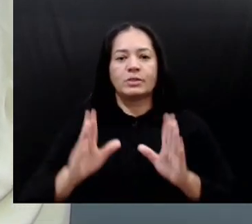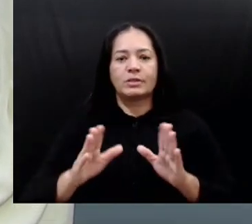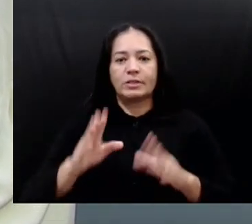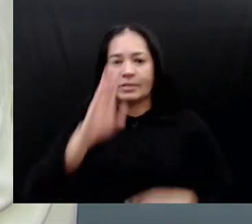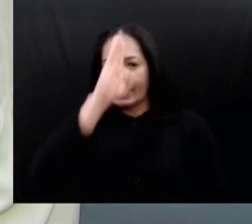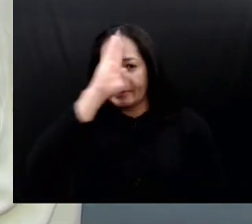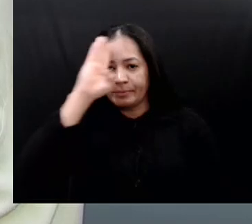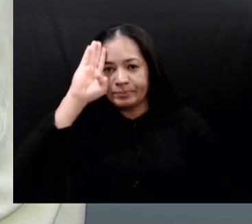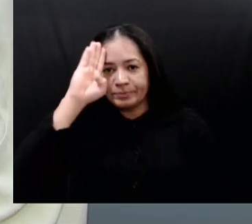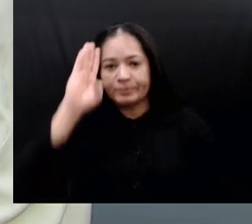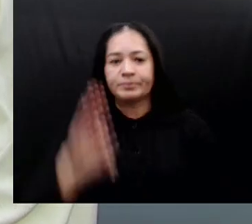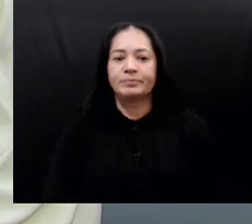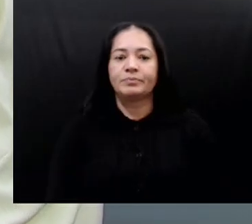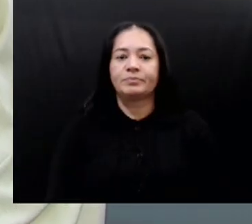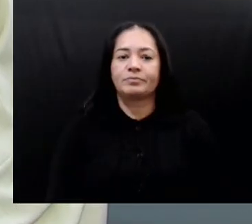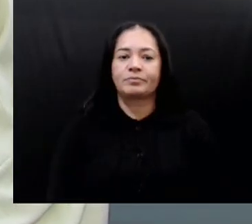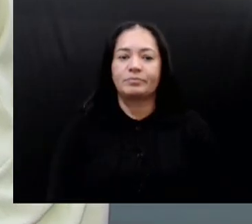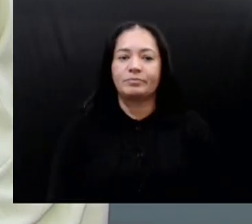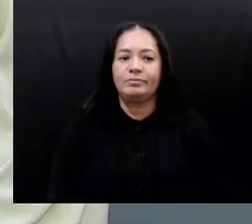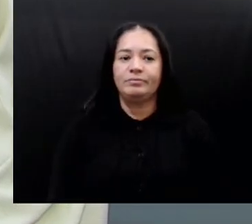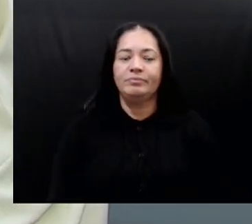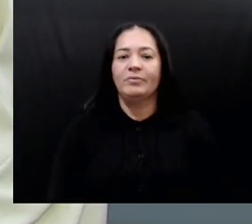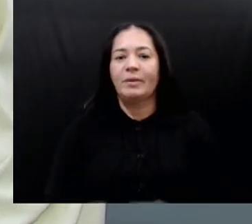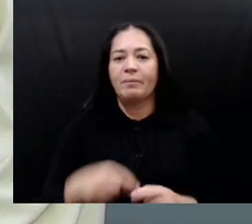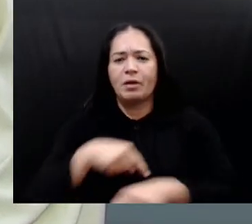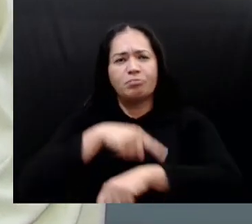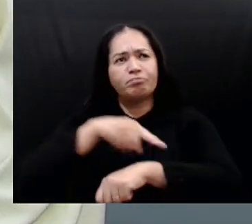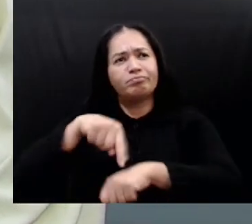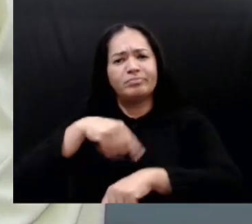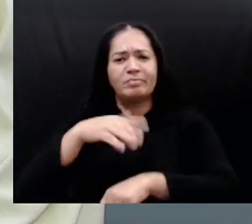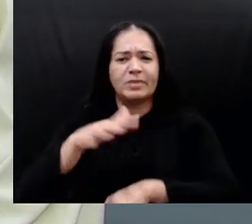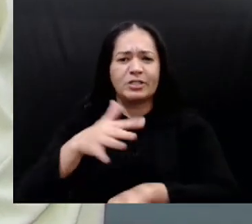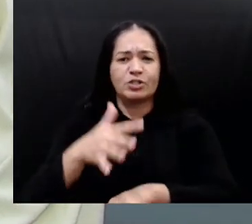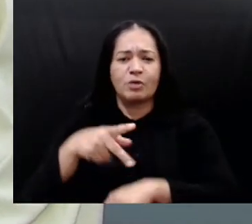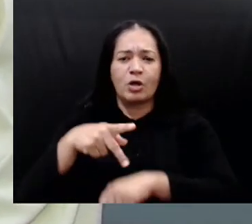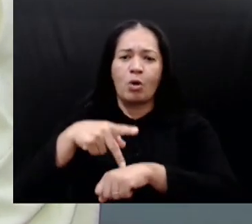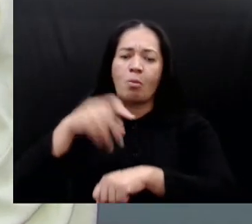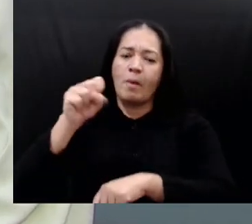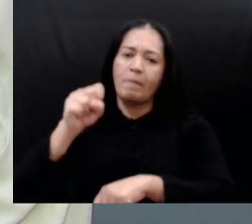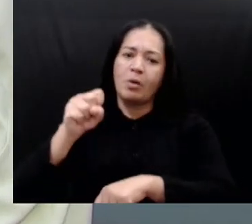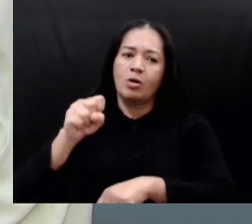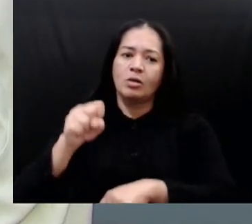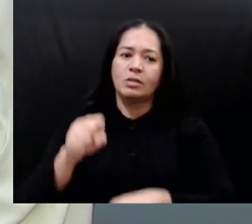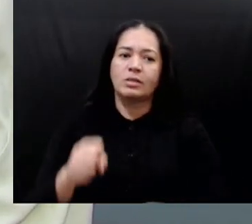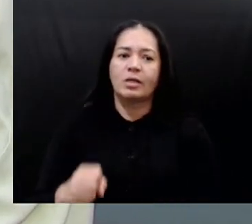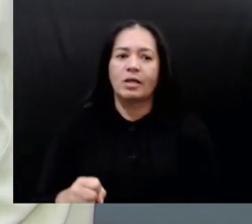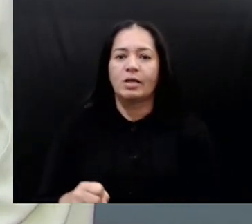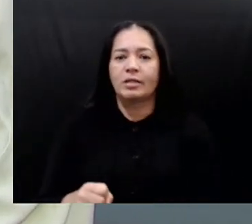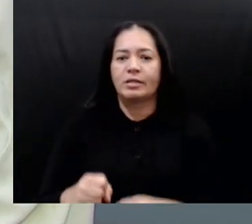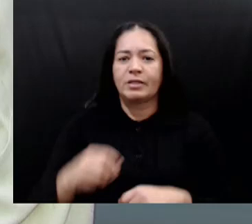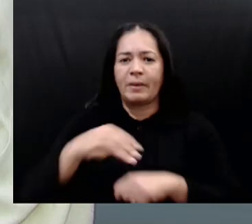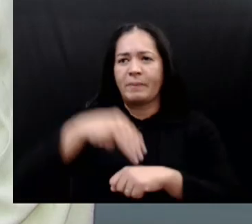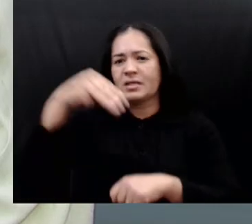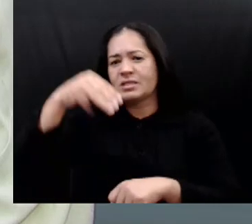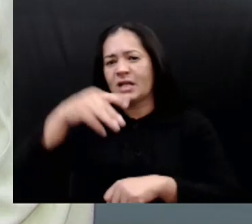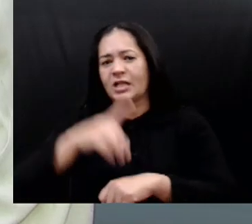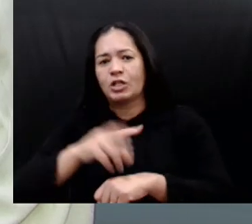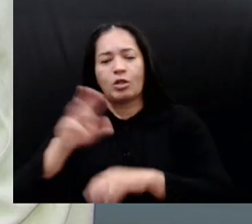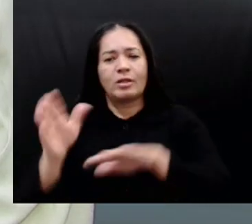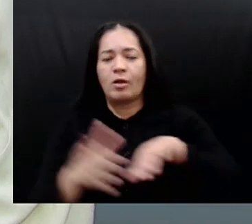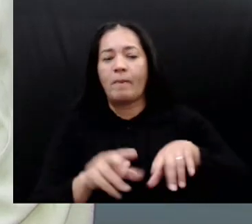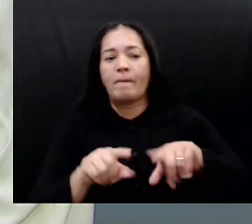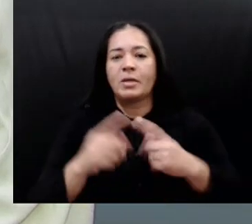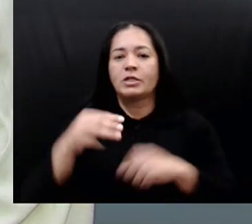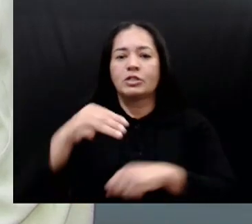Bom, e quanto tempo dura, assim, falando de uma pós-graduação que não seja nem mestrado, nem doutorado, quanto tempo dura